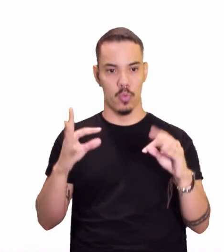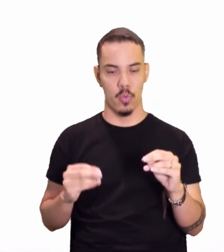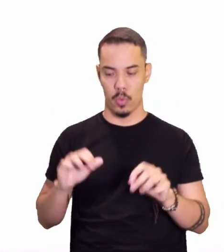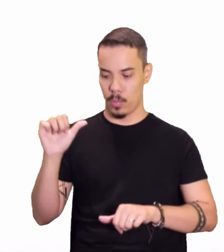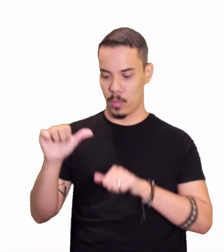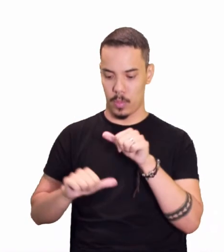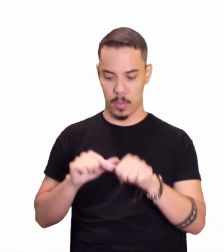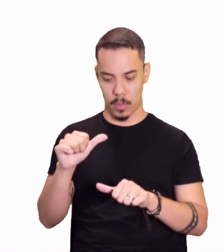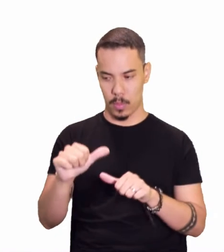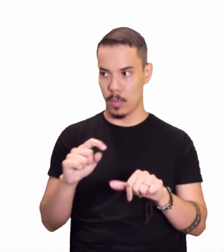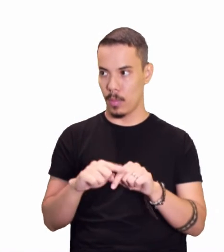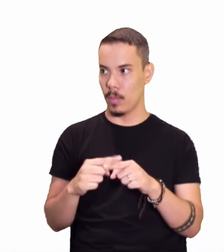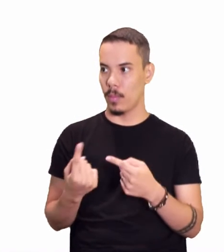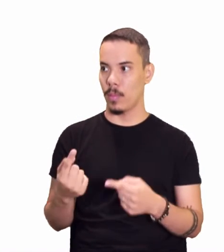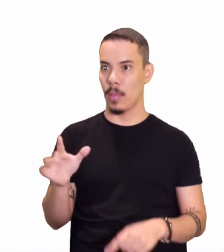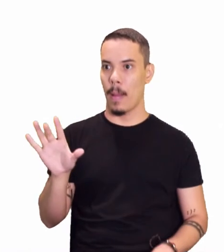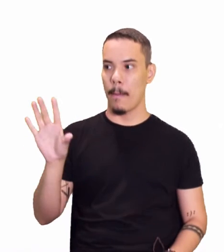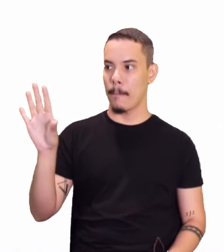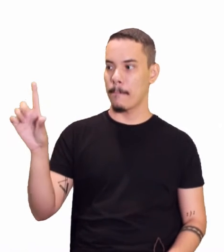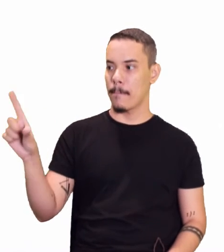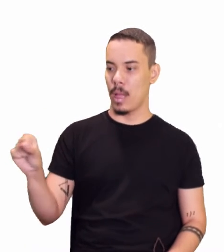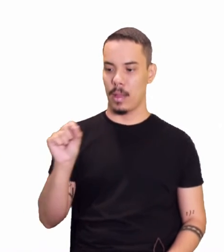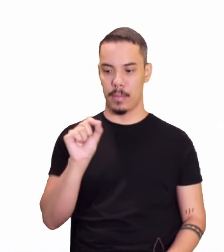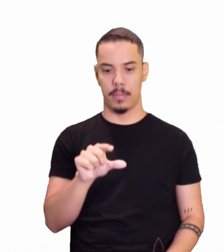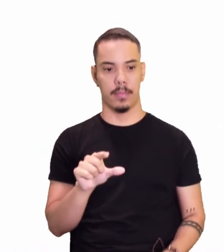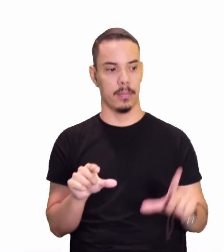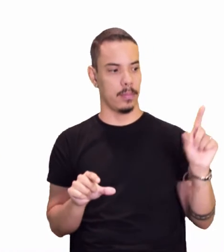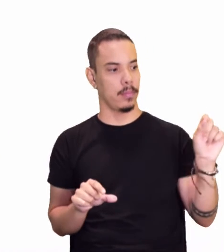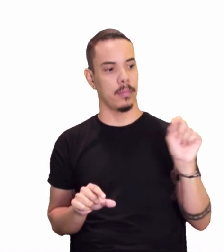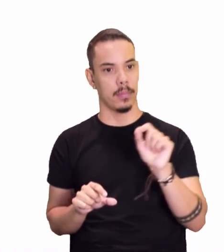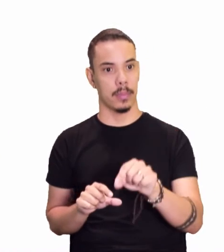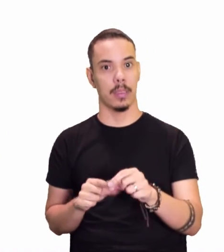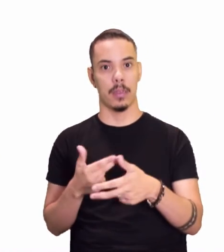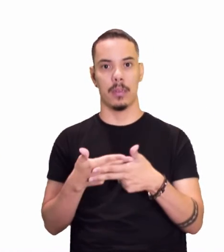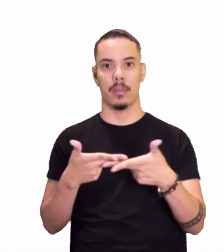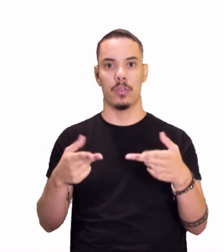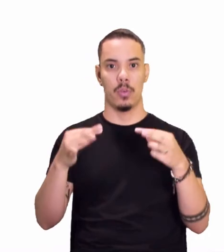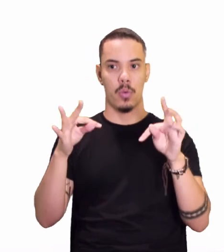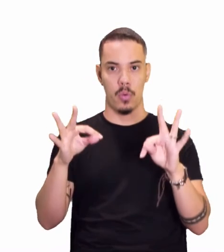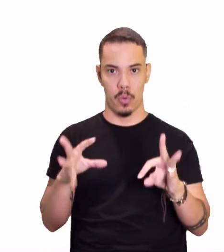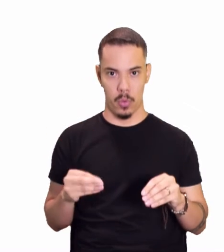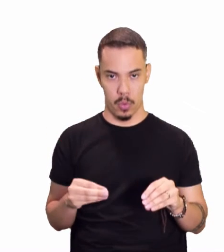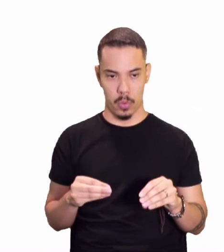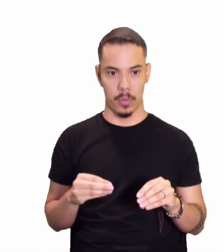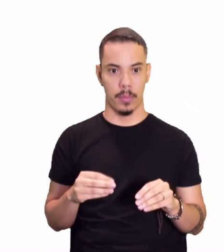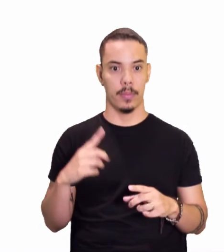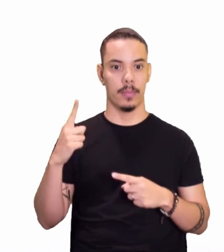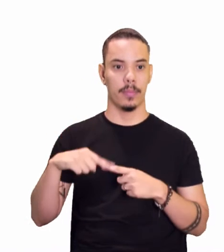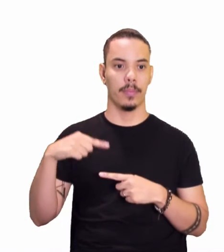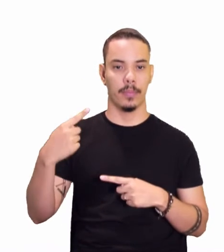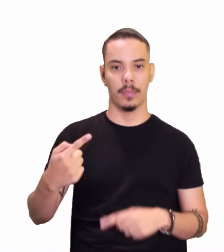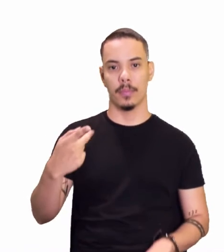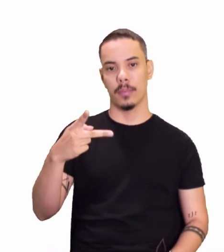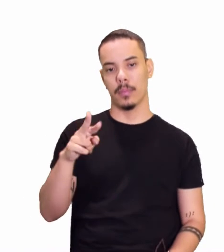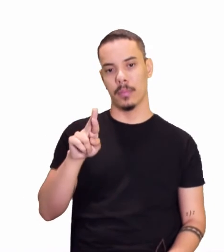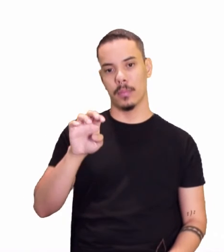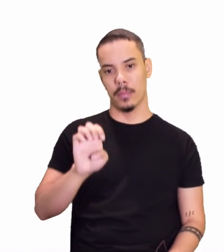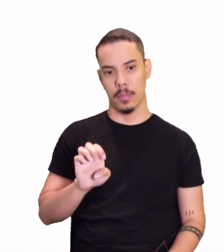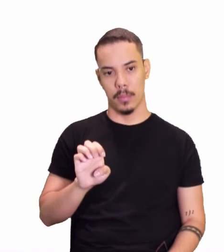se pouquinho melhora. lá do trovadorismo, um tiquinho do trovadorismo e outro lá do